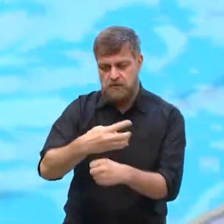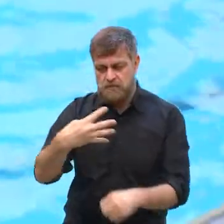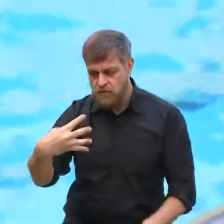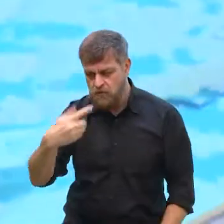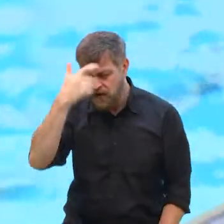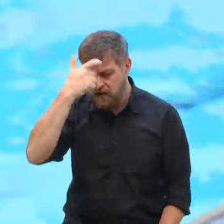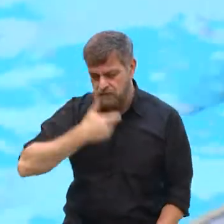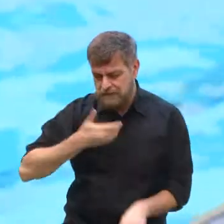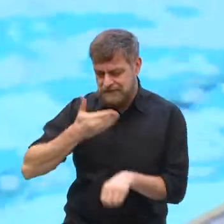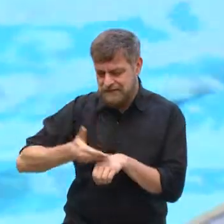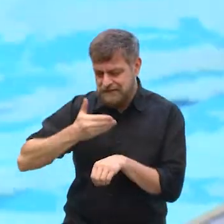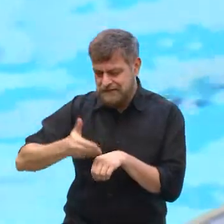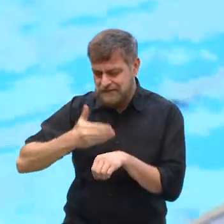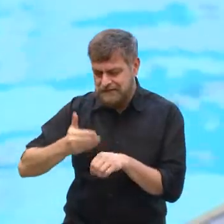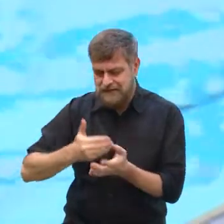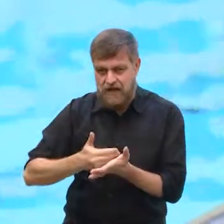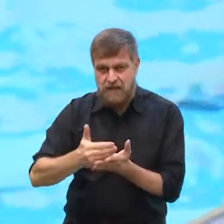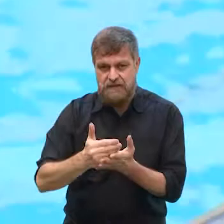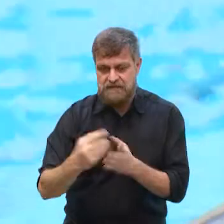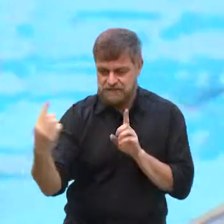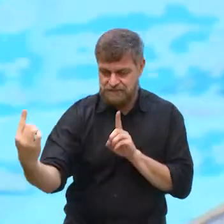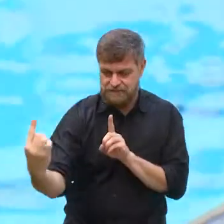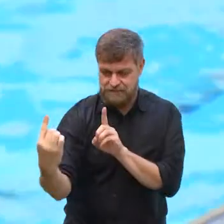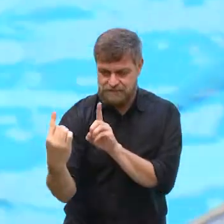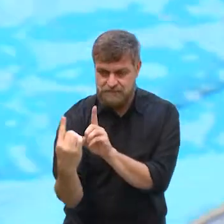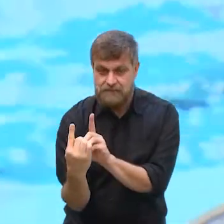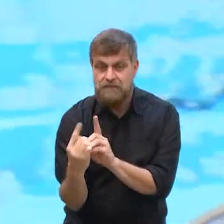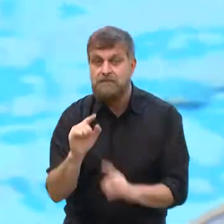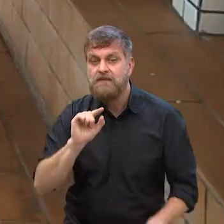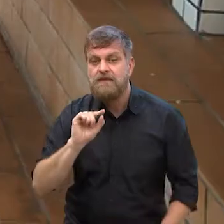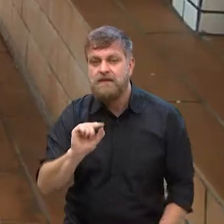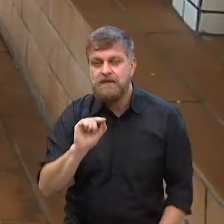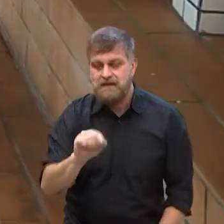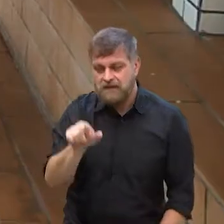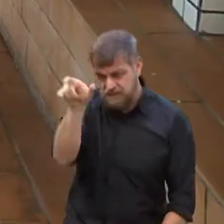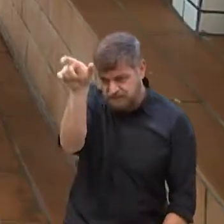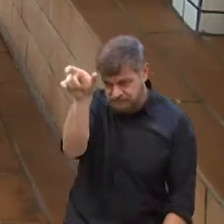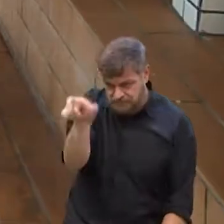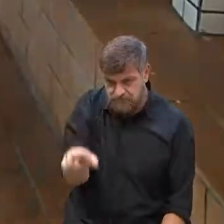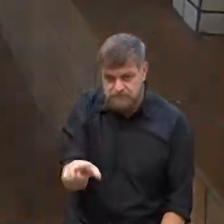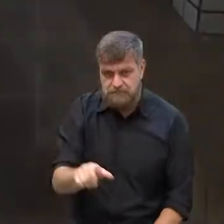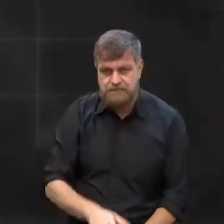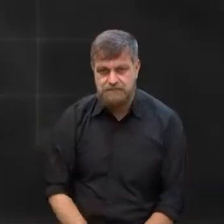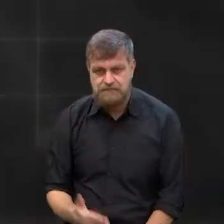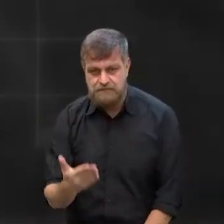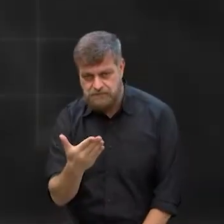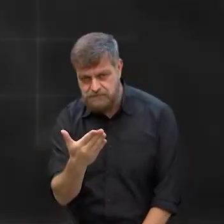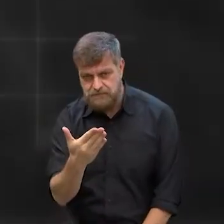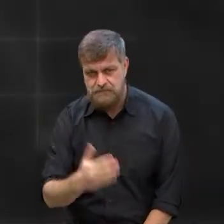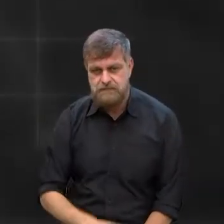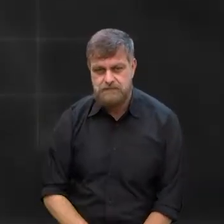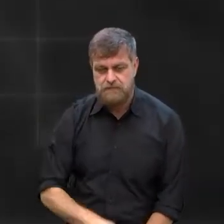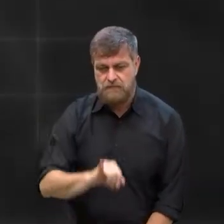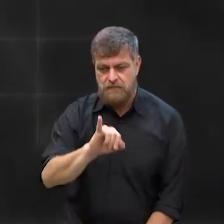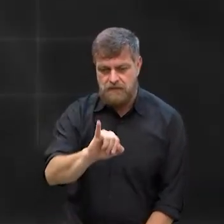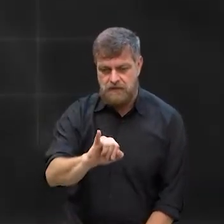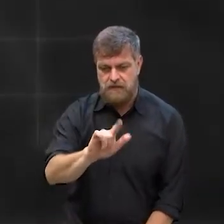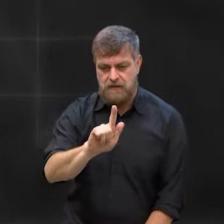a treinar. Quem me recebe aqui, inclusive nessa academia que a gente está gravando, em final de 2004, é o